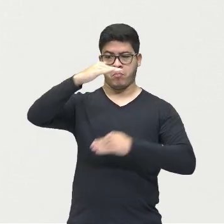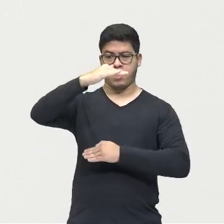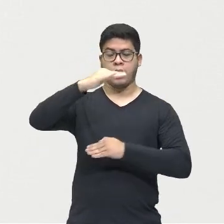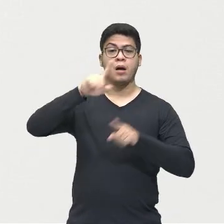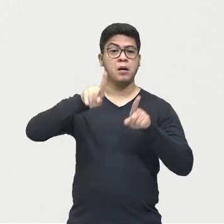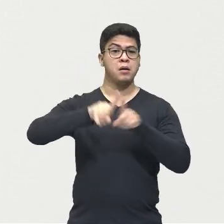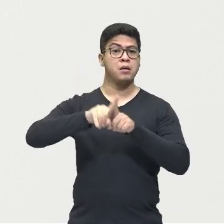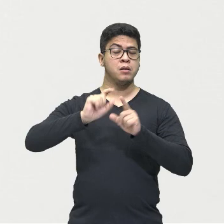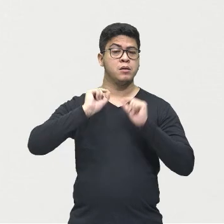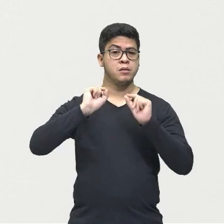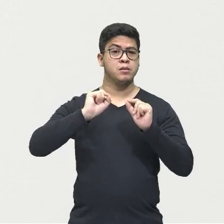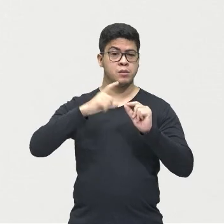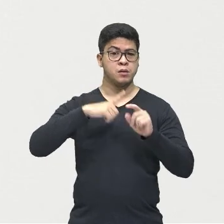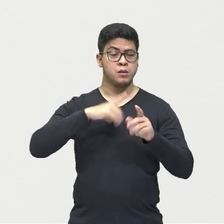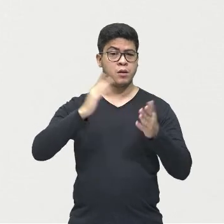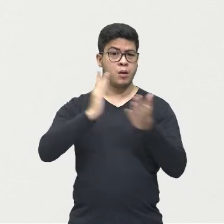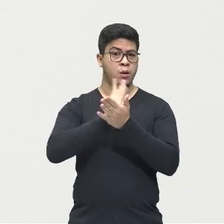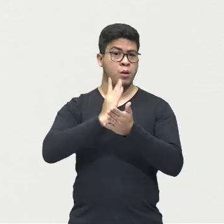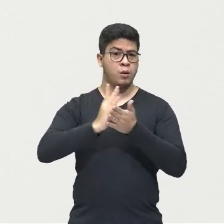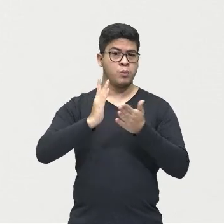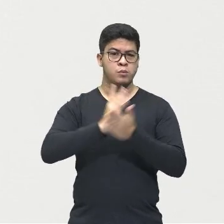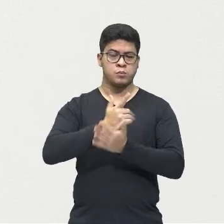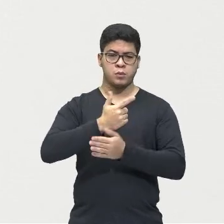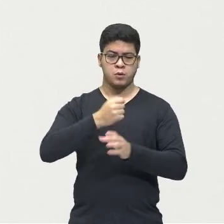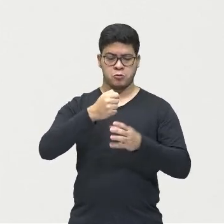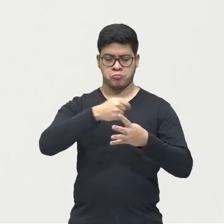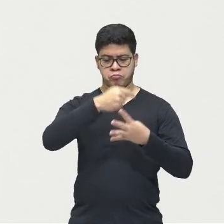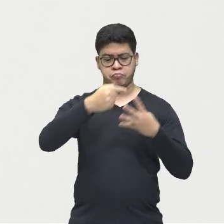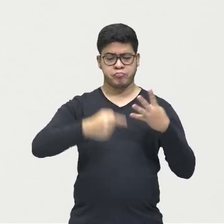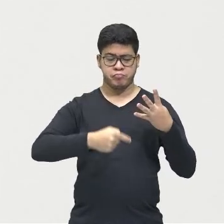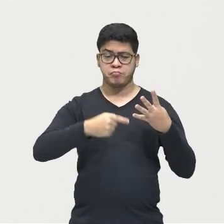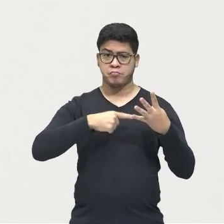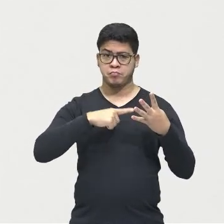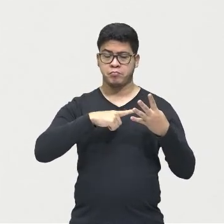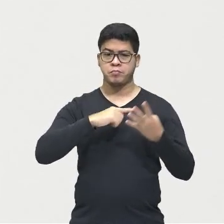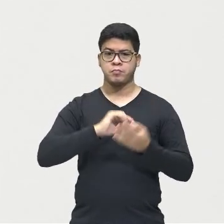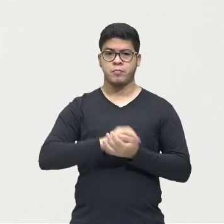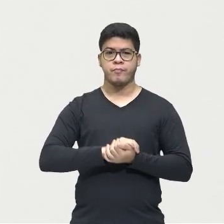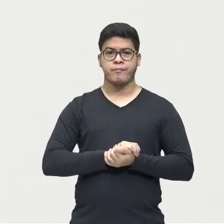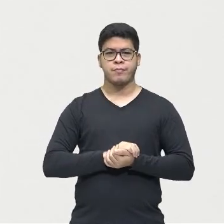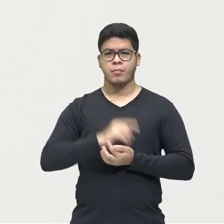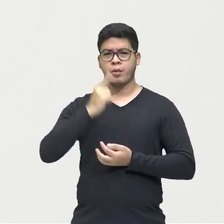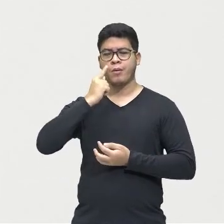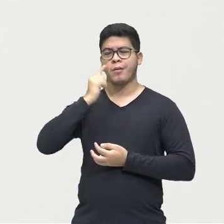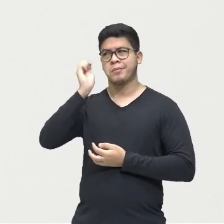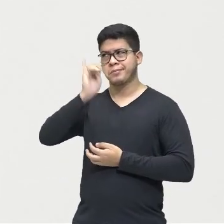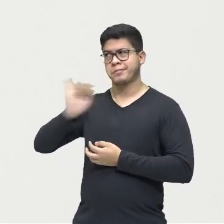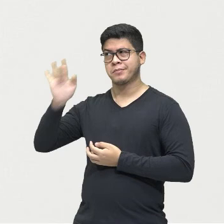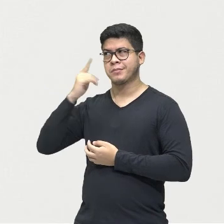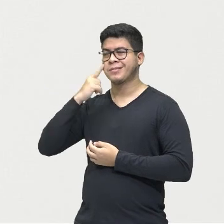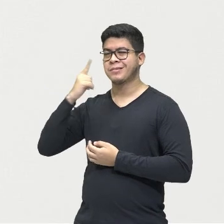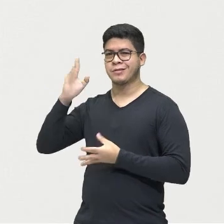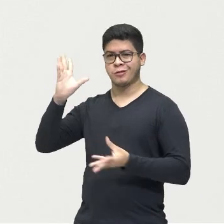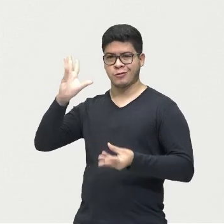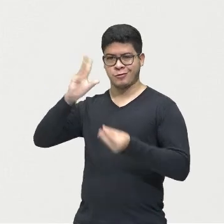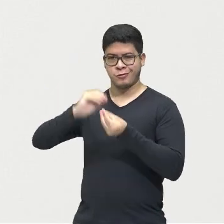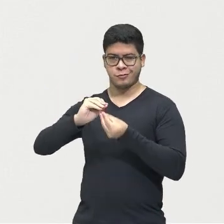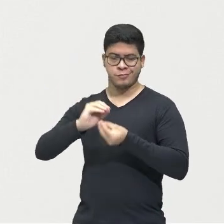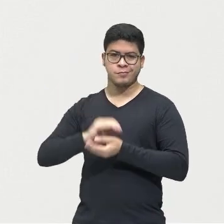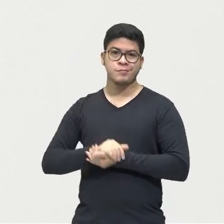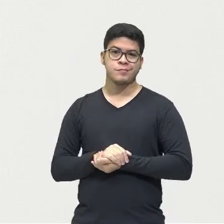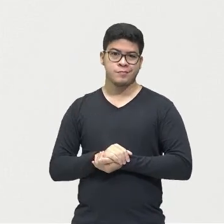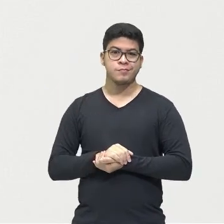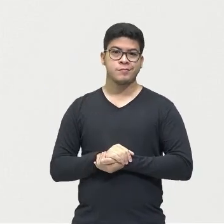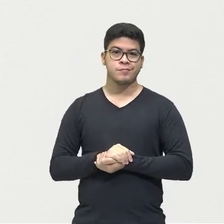classificando-se em quadrado, retângulo, paralelogramo e losango. Pessoal, nós temos aqui um quadro resumo dessa classificação, tá? Então,